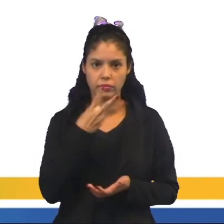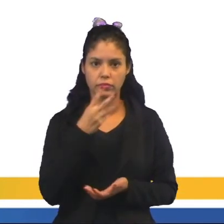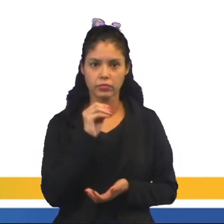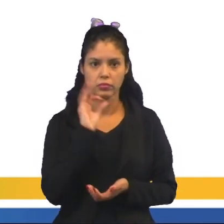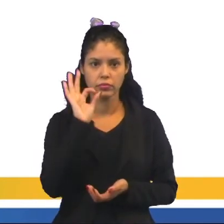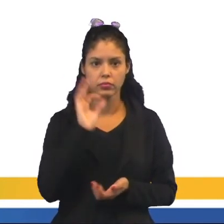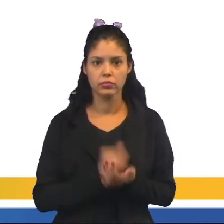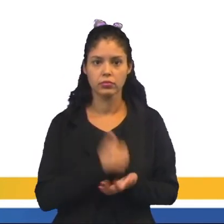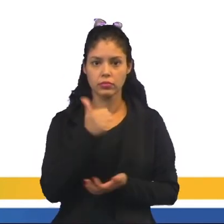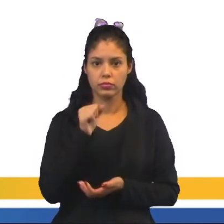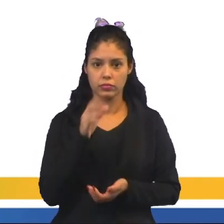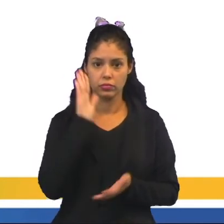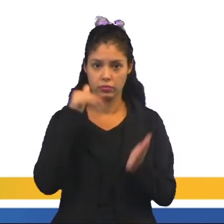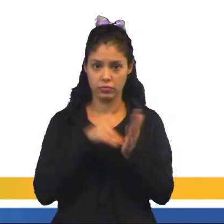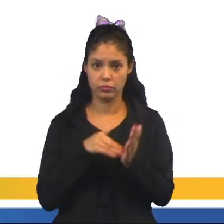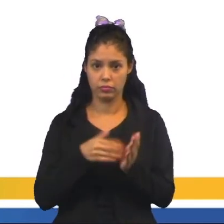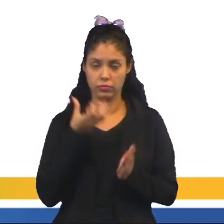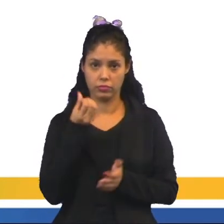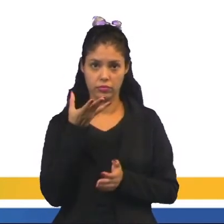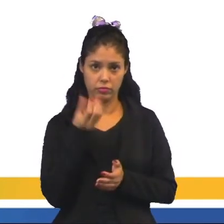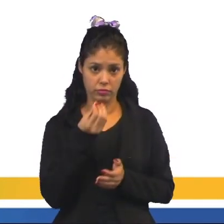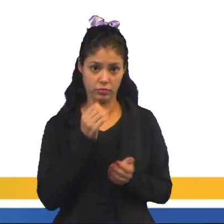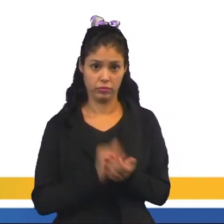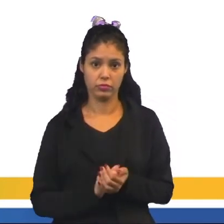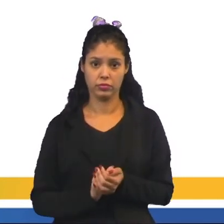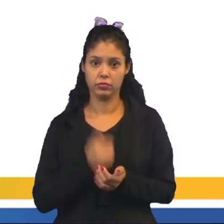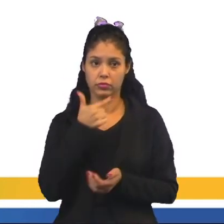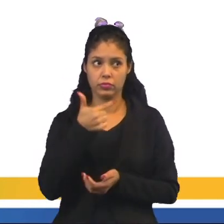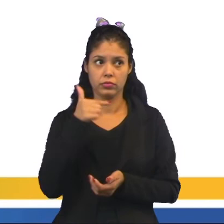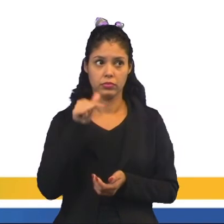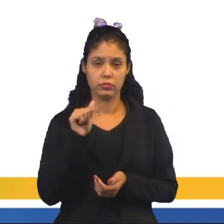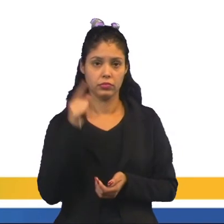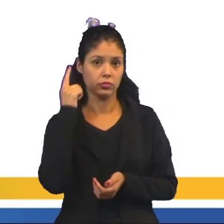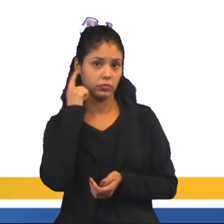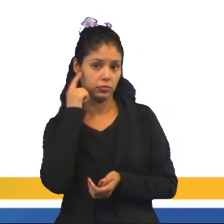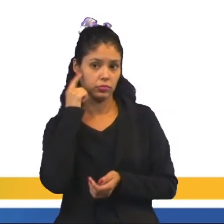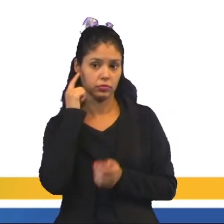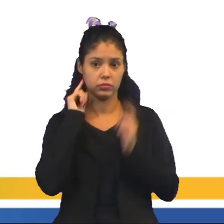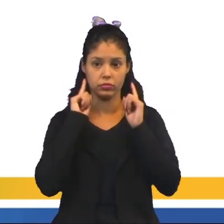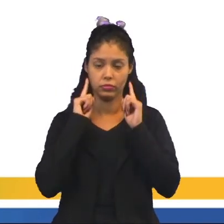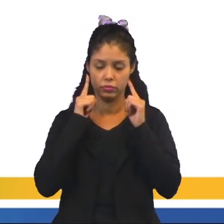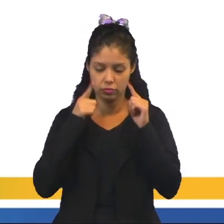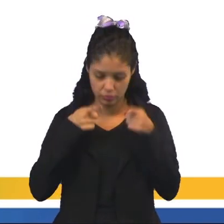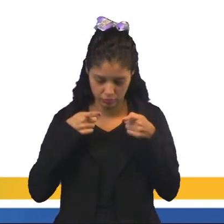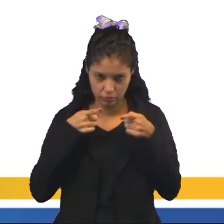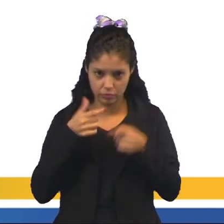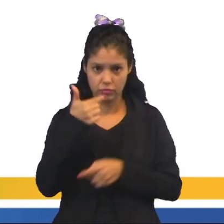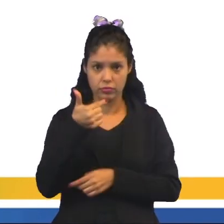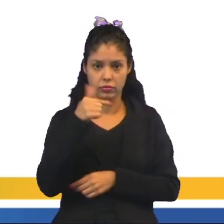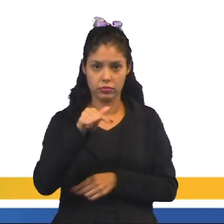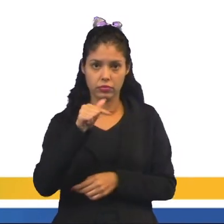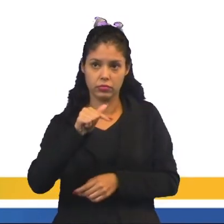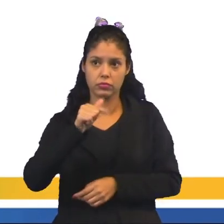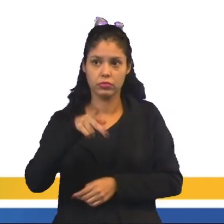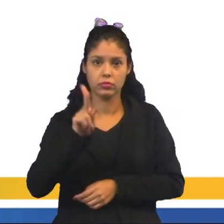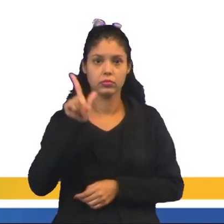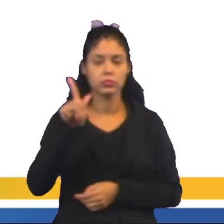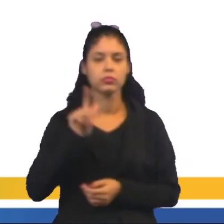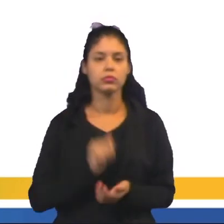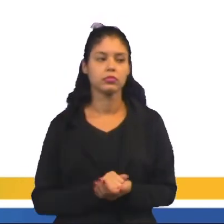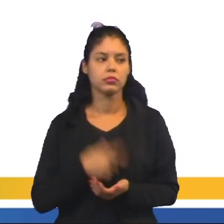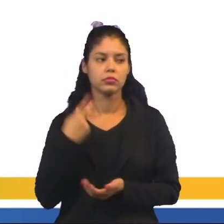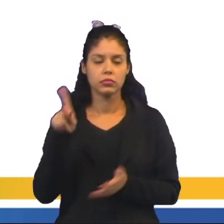graus, 18 quilos, até chegar em 60 graus, é como se você tivesse a cabeça com um peso de 27 quilos no